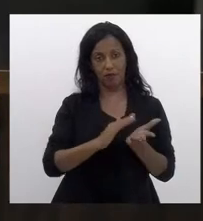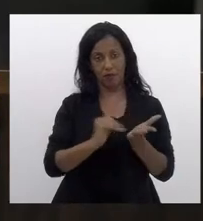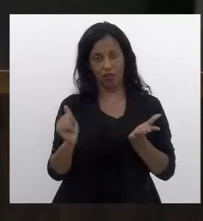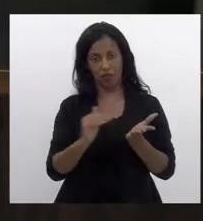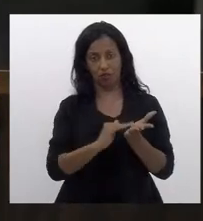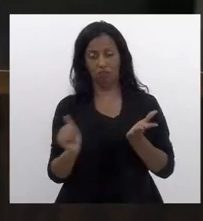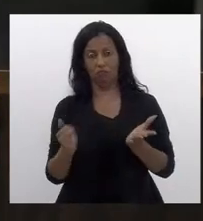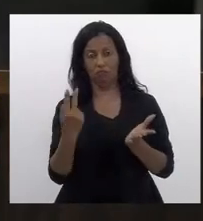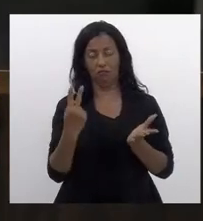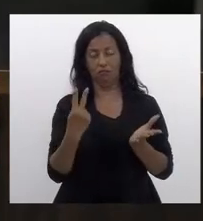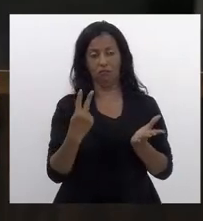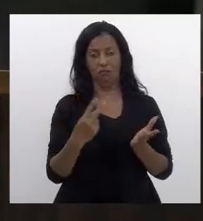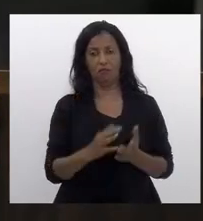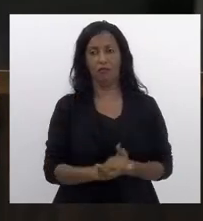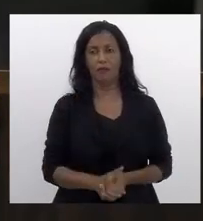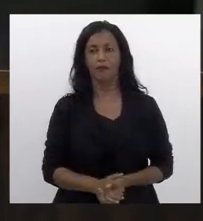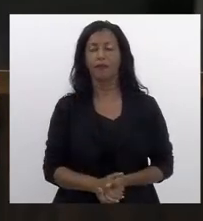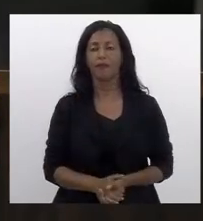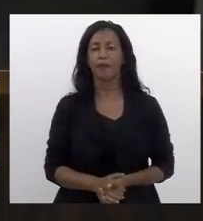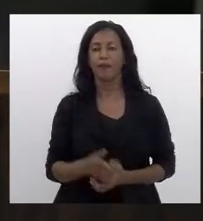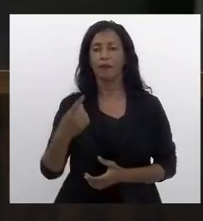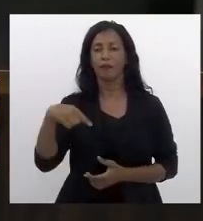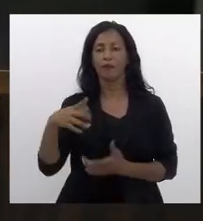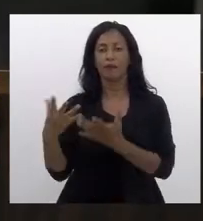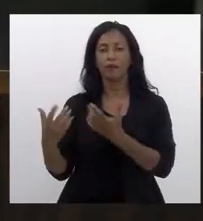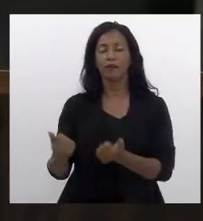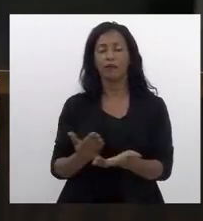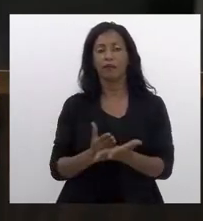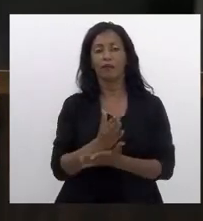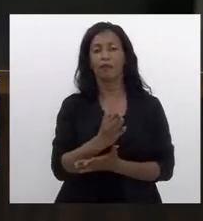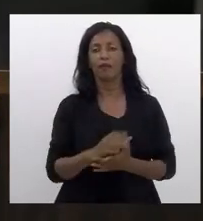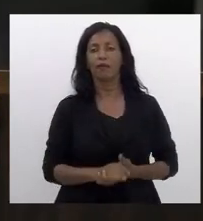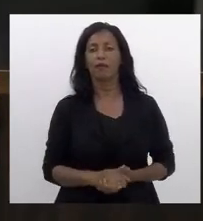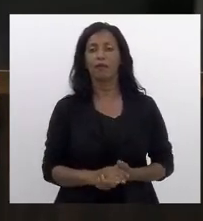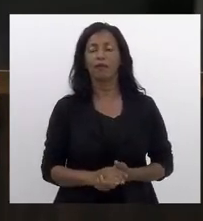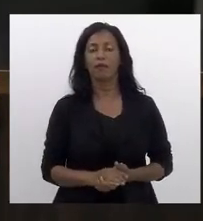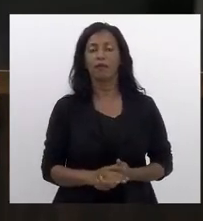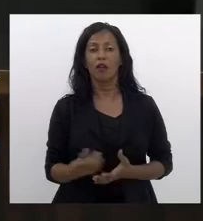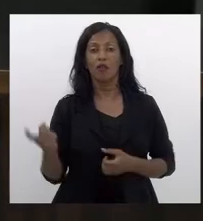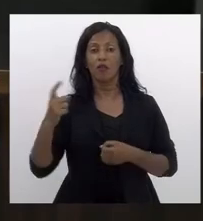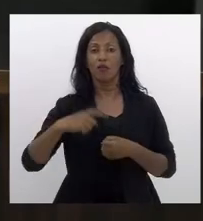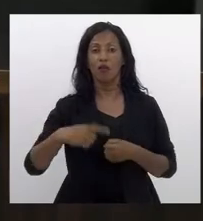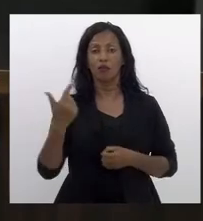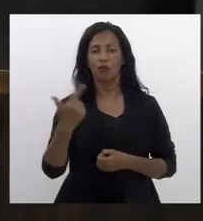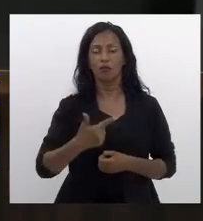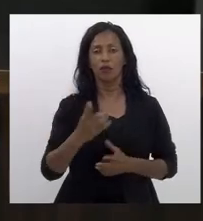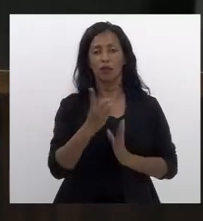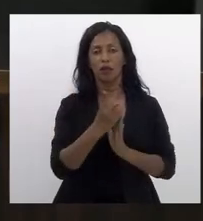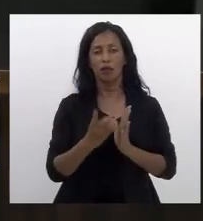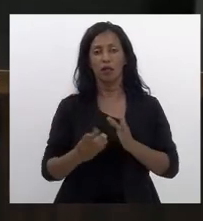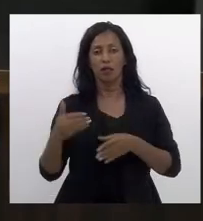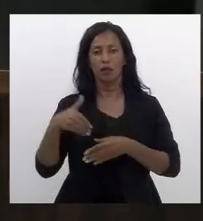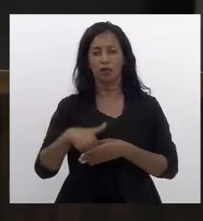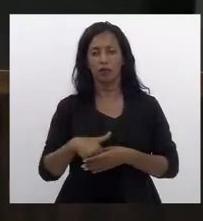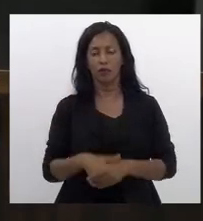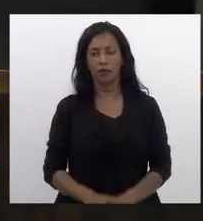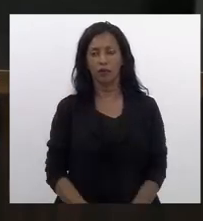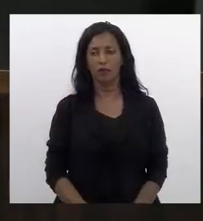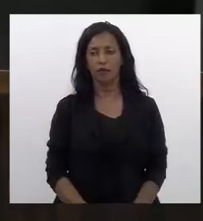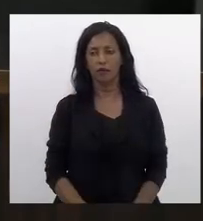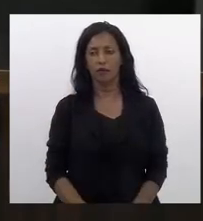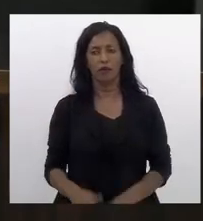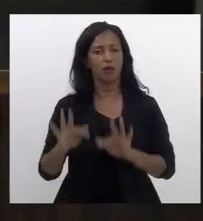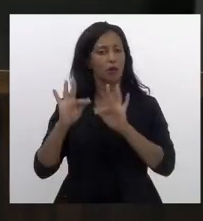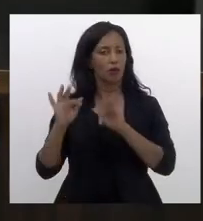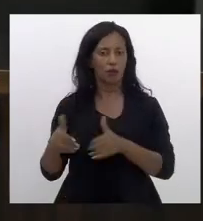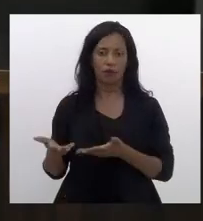Ok. Eu também. Senhores que aprovam isso, como estão, aprovado em primeira, retorna em segunda. Declaração de voto quando chegar o momento. Não, é porque eu vou encerrar e